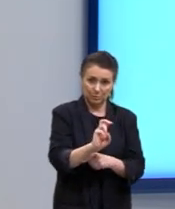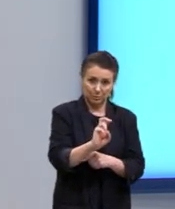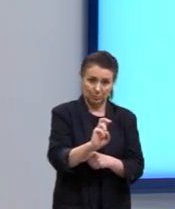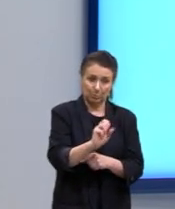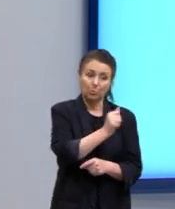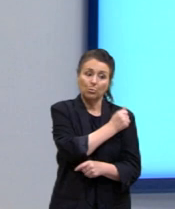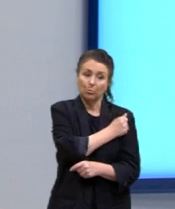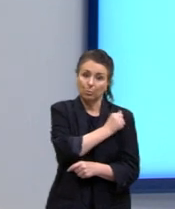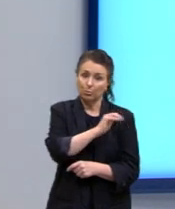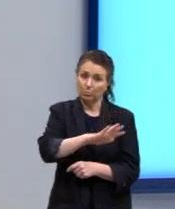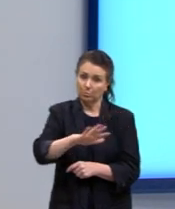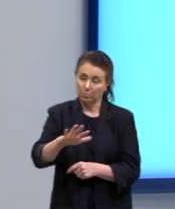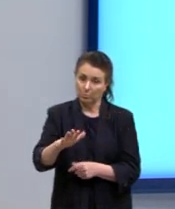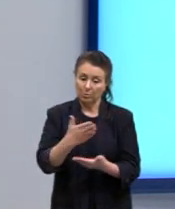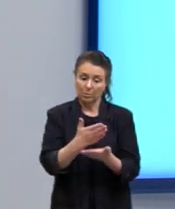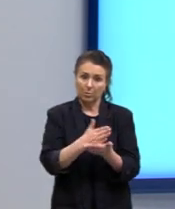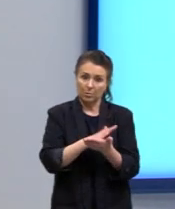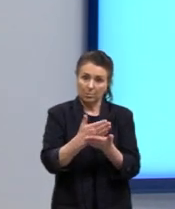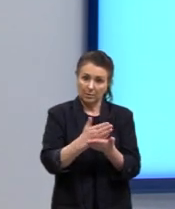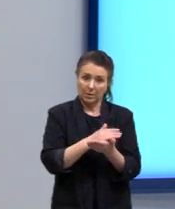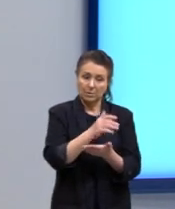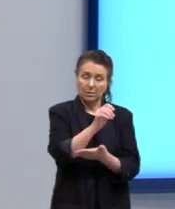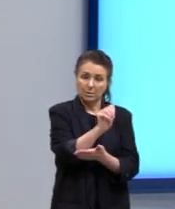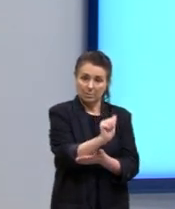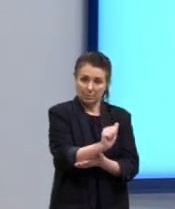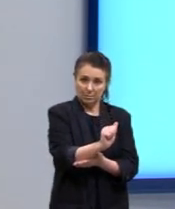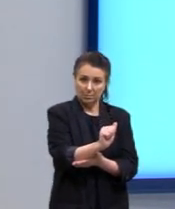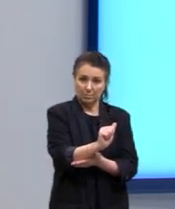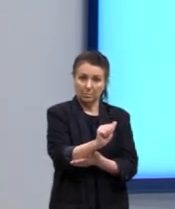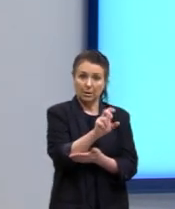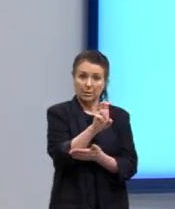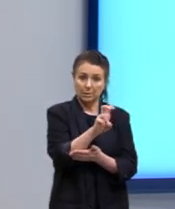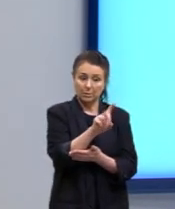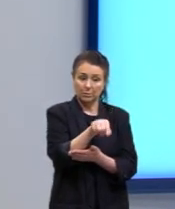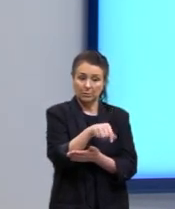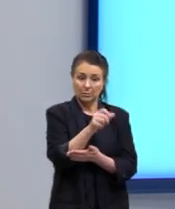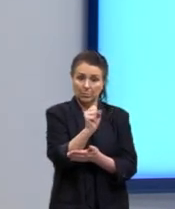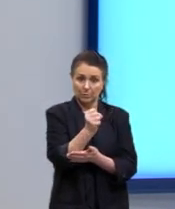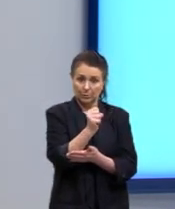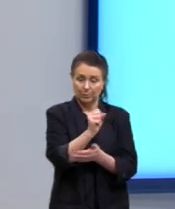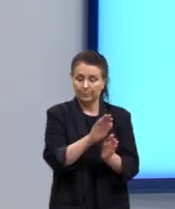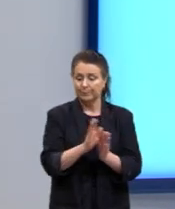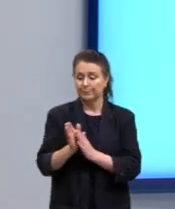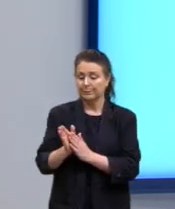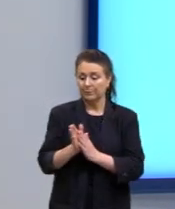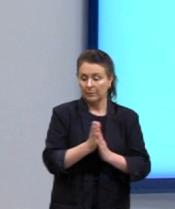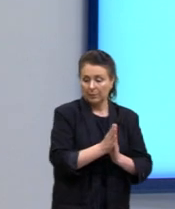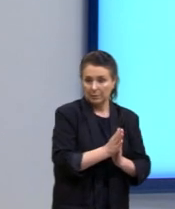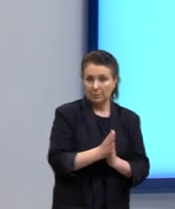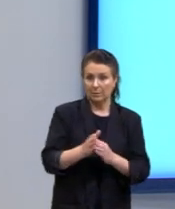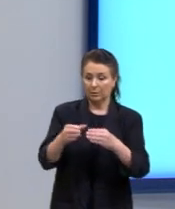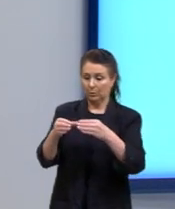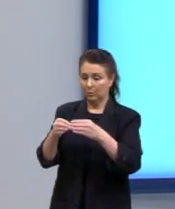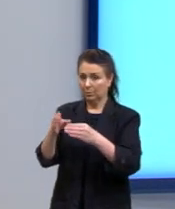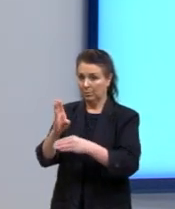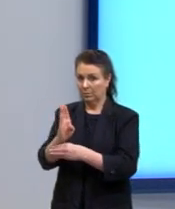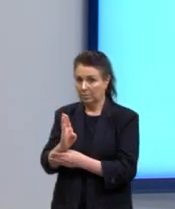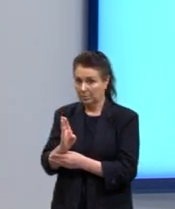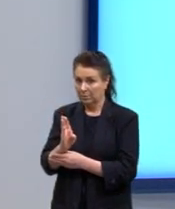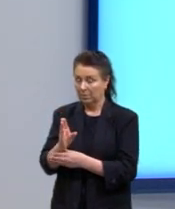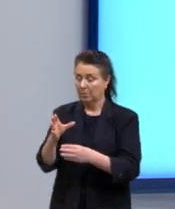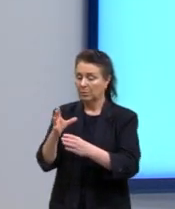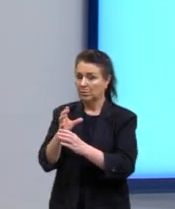de alunos então a média da turma a seria de 5,8 E aí a turma B